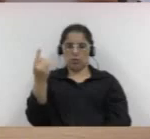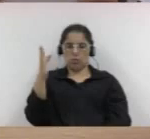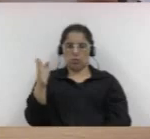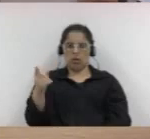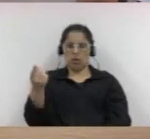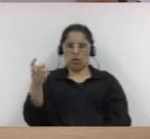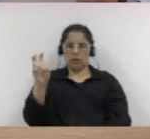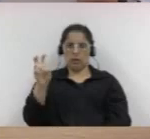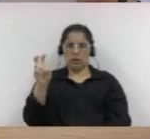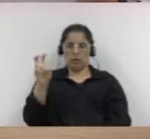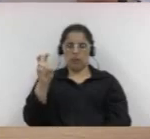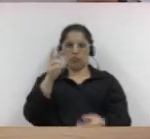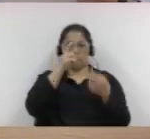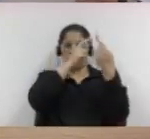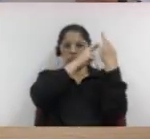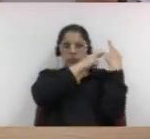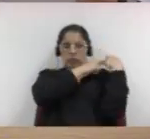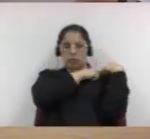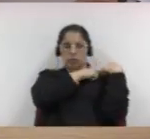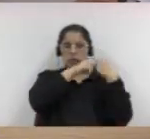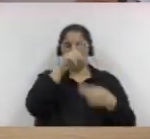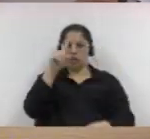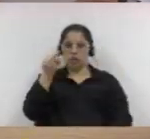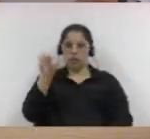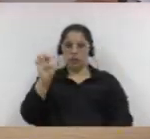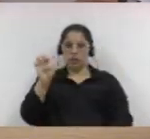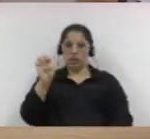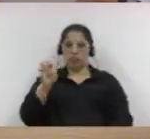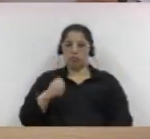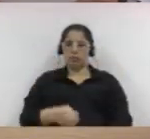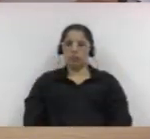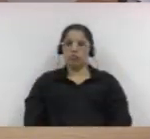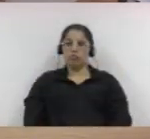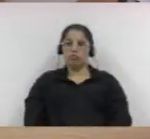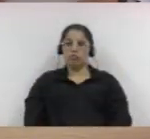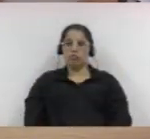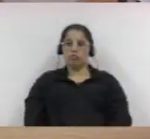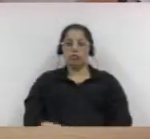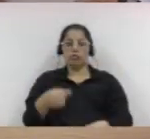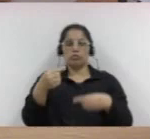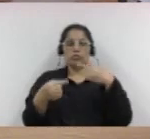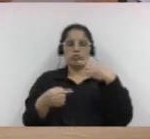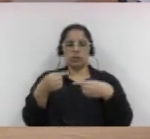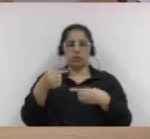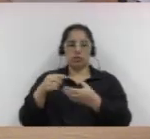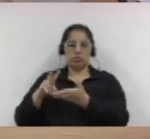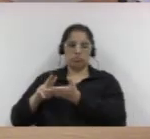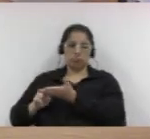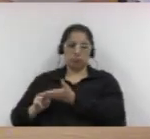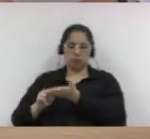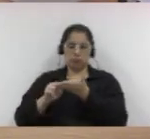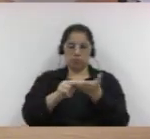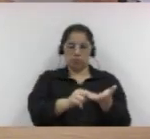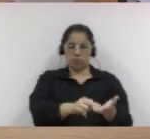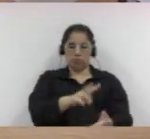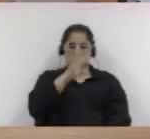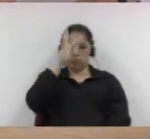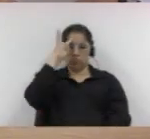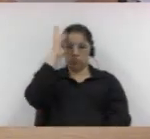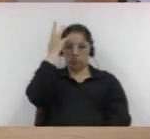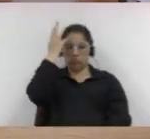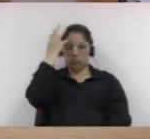861/2015. Autor, vereador Zé Damix. Requerimento 861 em discussão. Não havendo, encaminhe-se ao Executivo. Requerimento